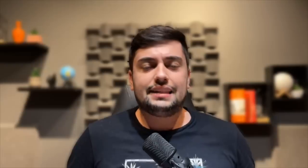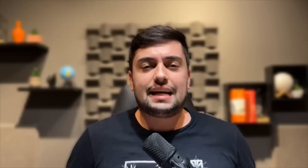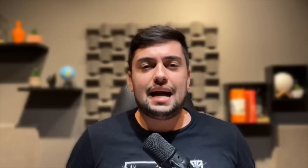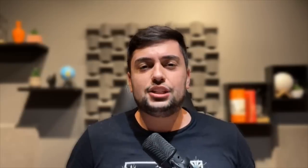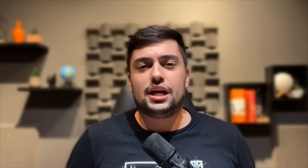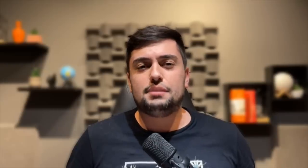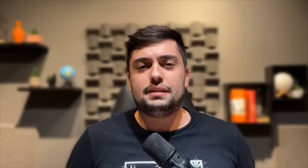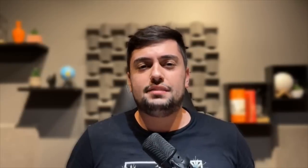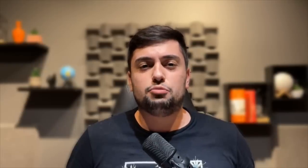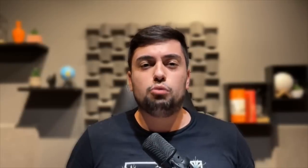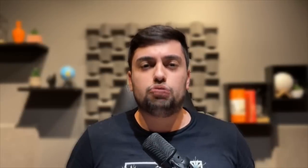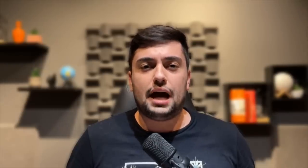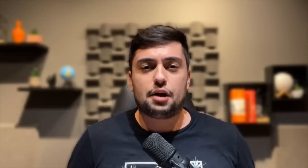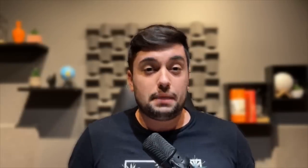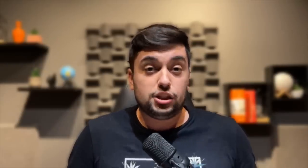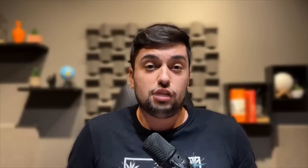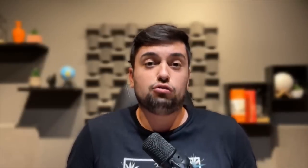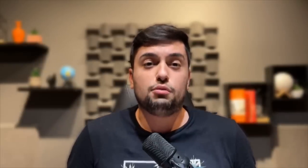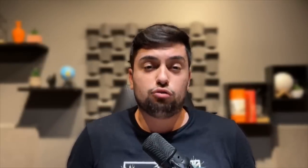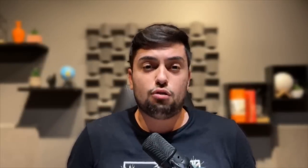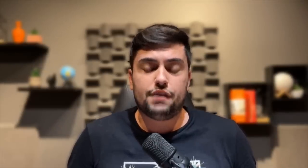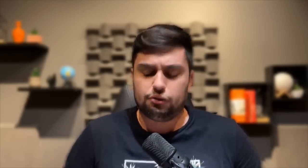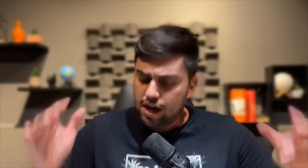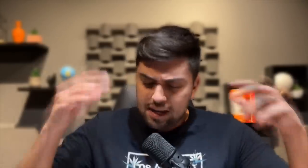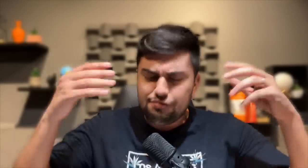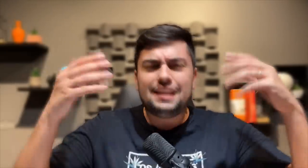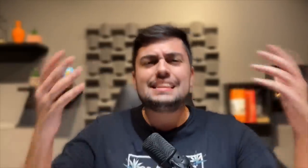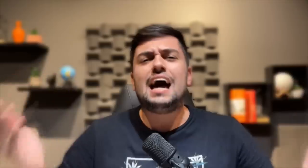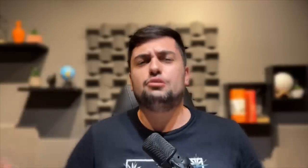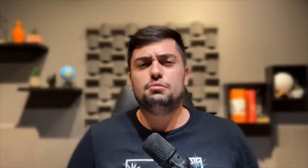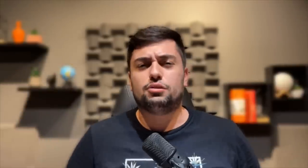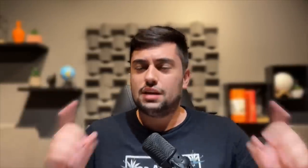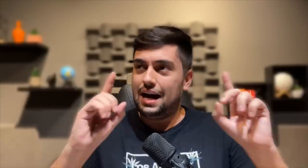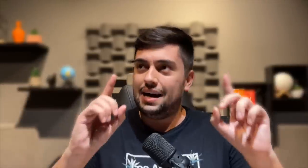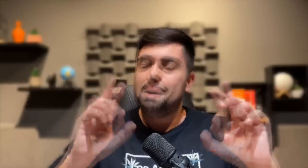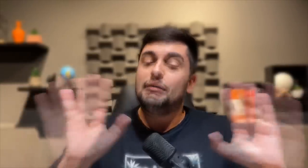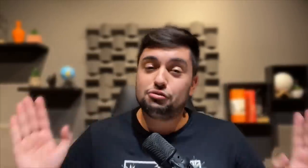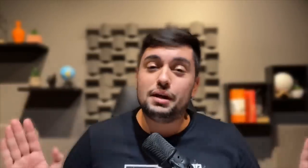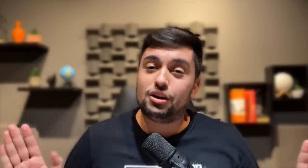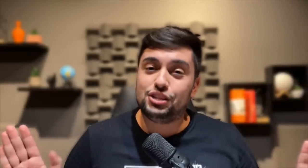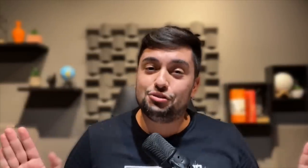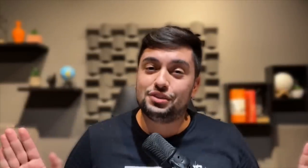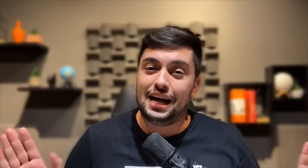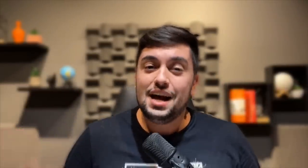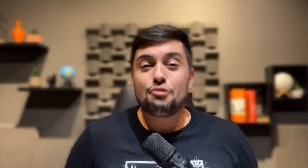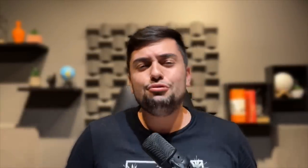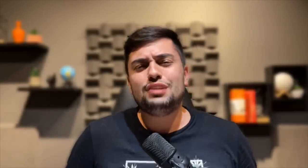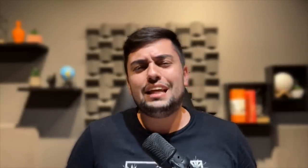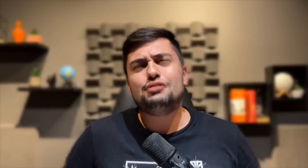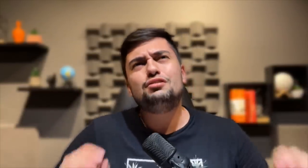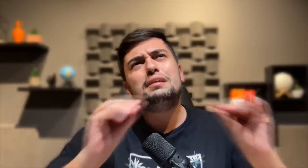atacar Jair Messias bolsonaro mentiras sobre o seu governo inventar números Ah mas o melhor de tudo tá